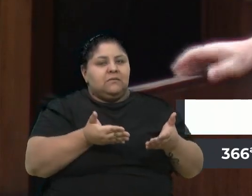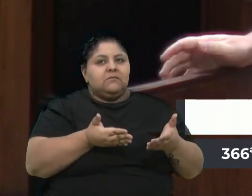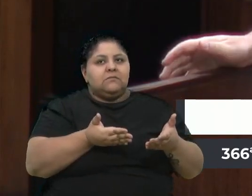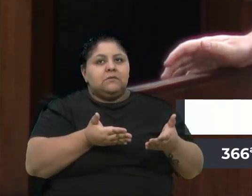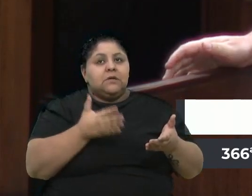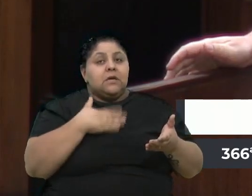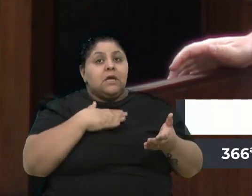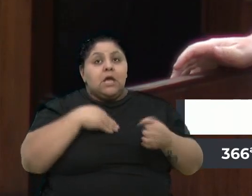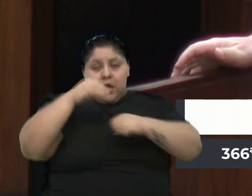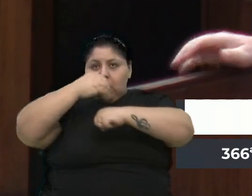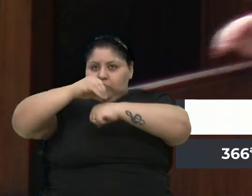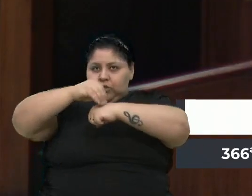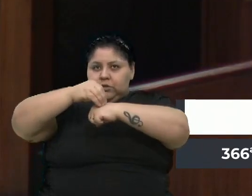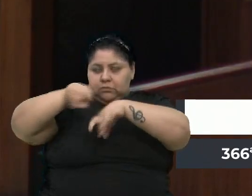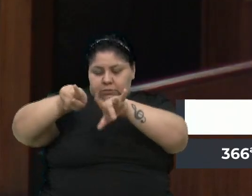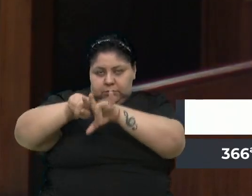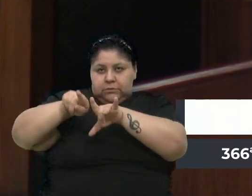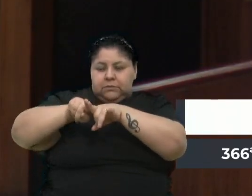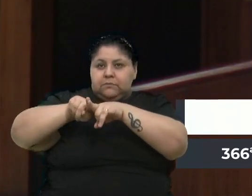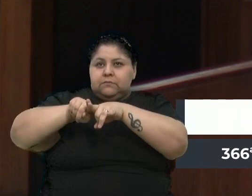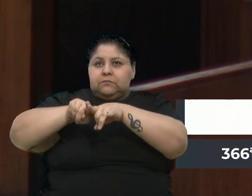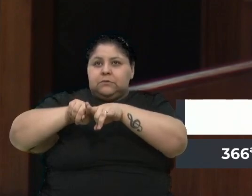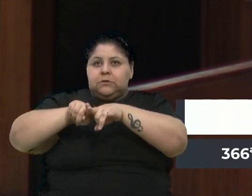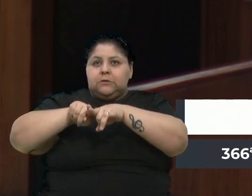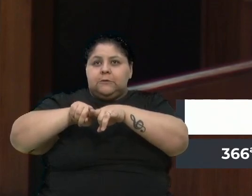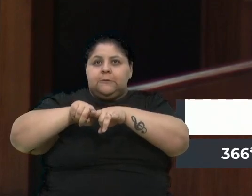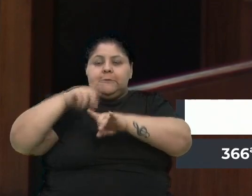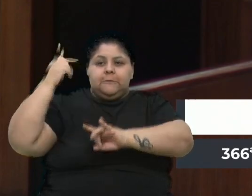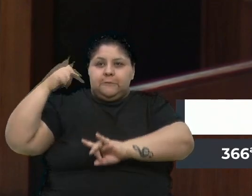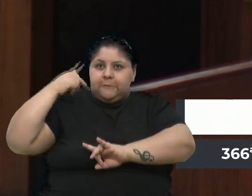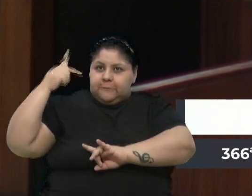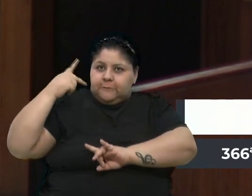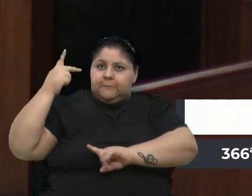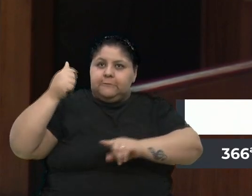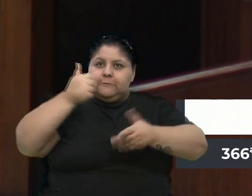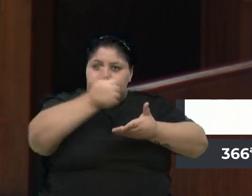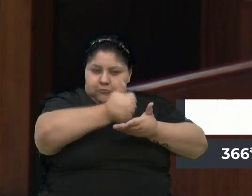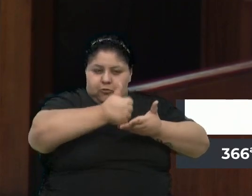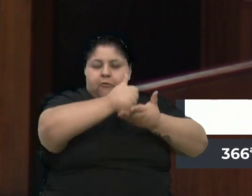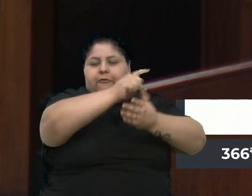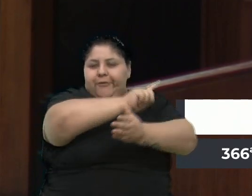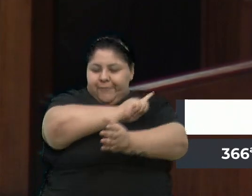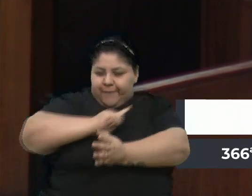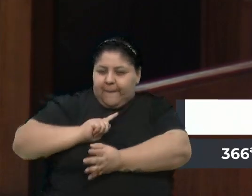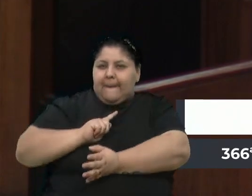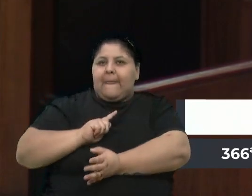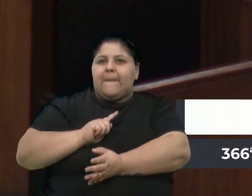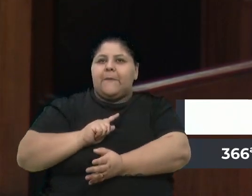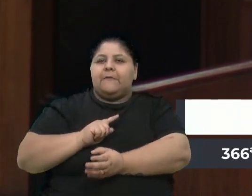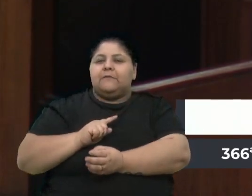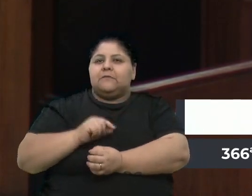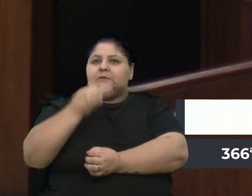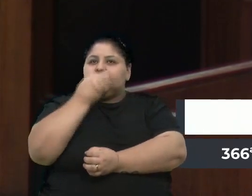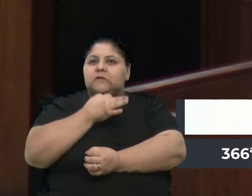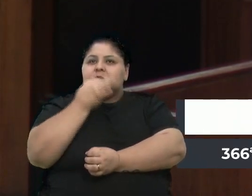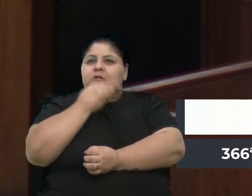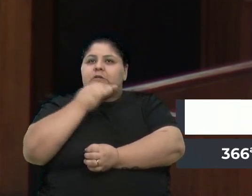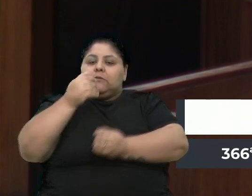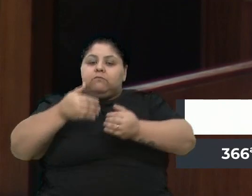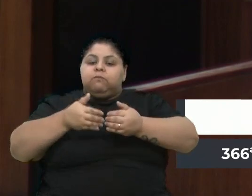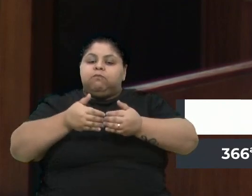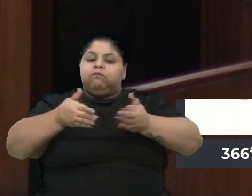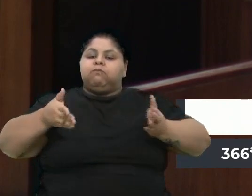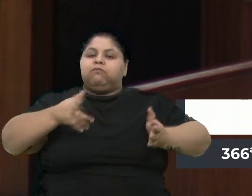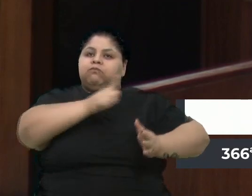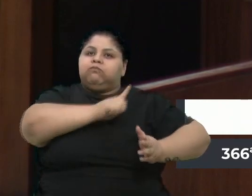Eu sugiro, inclusive, aos vereadores da base, aos vereadores do governo, que Caxias do Sul se coloque à disposição do governo